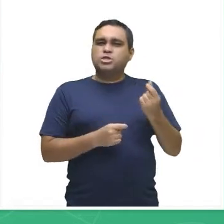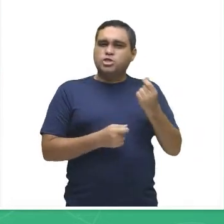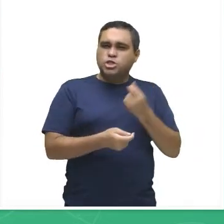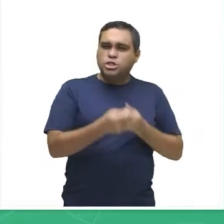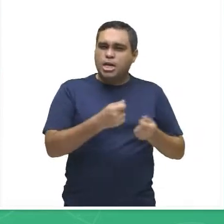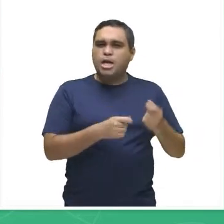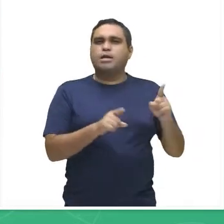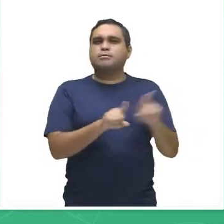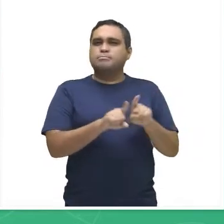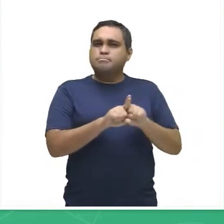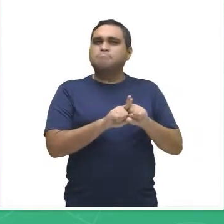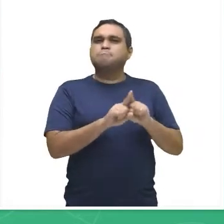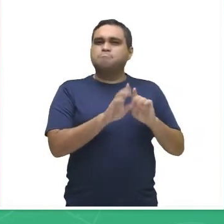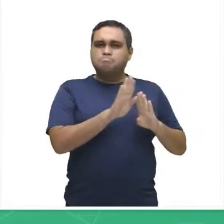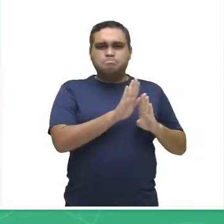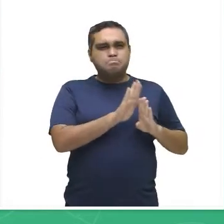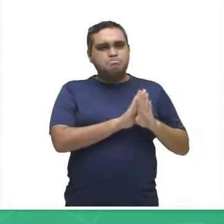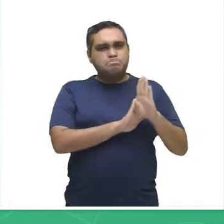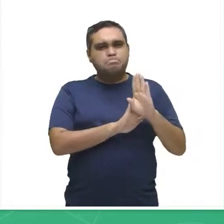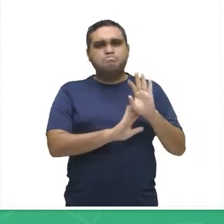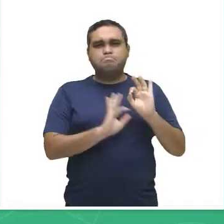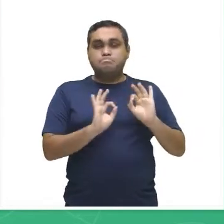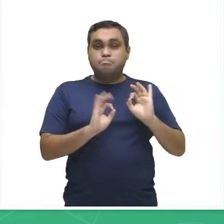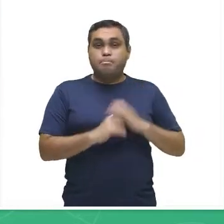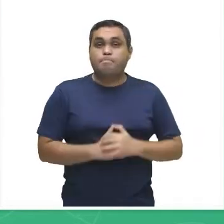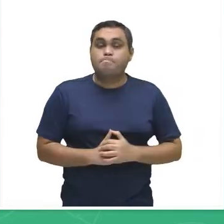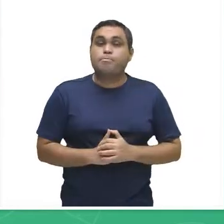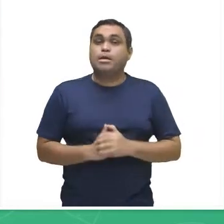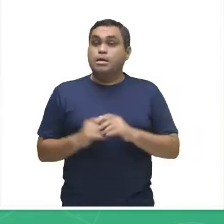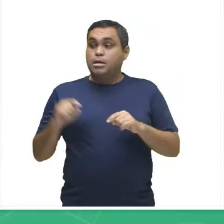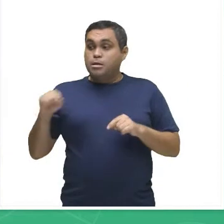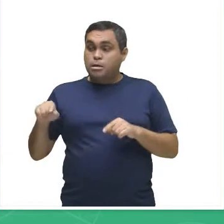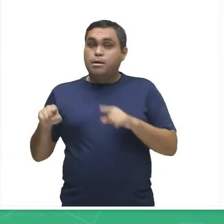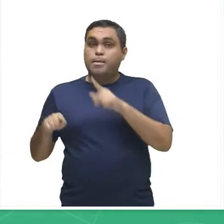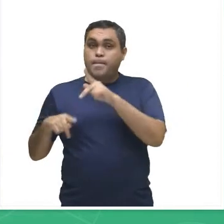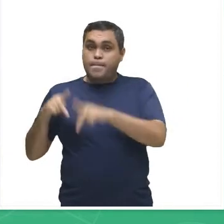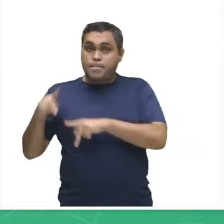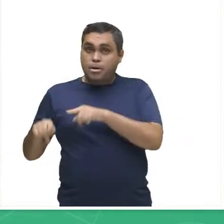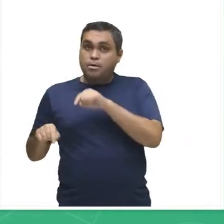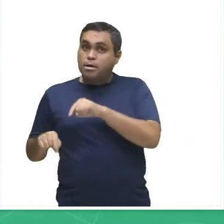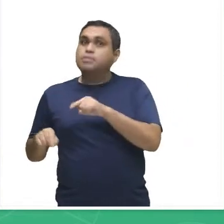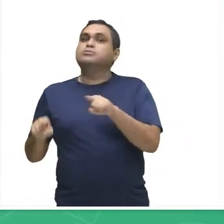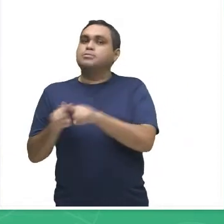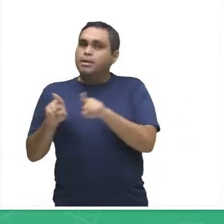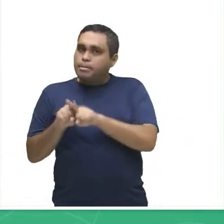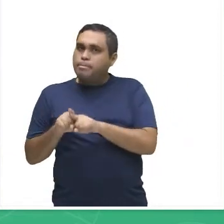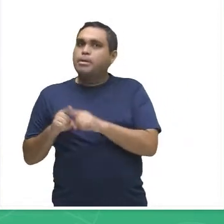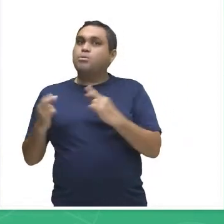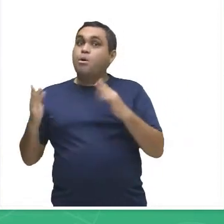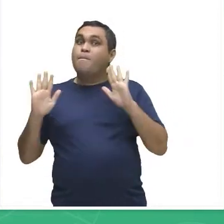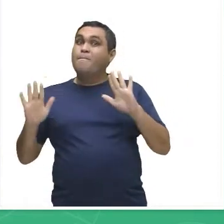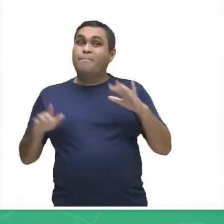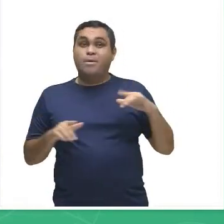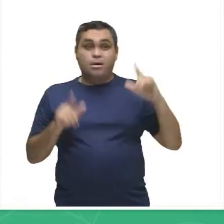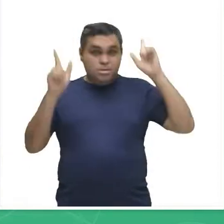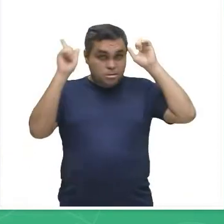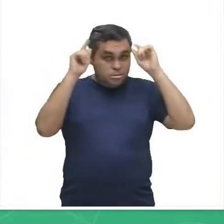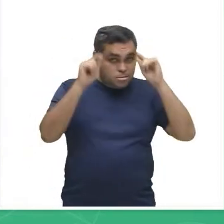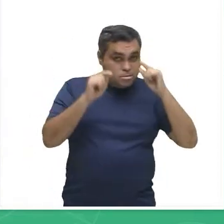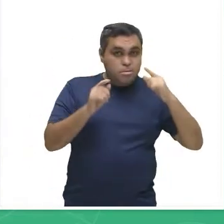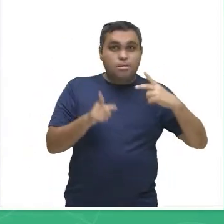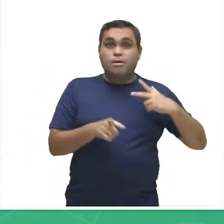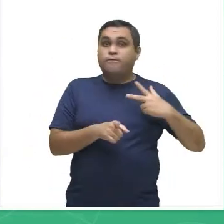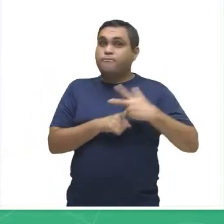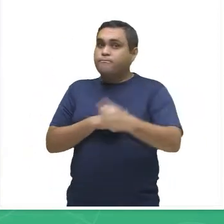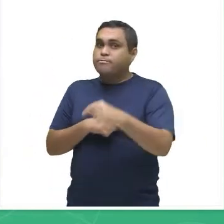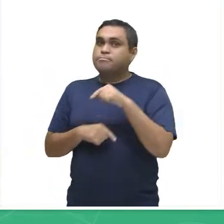durante o estudo da história dos povos persas, e ele acaba sendo derrotado aqui pelos atenienses,